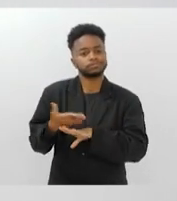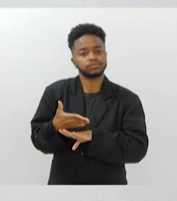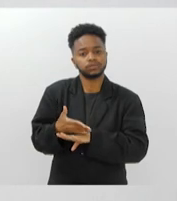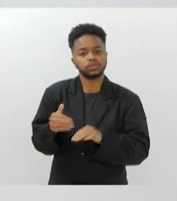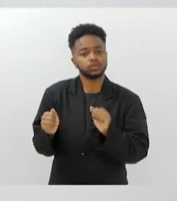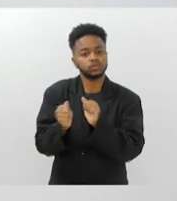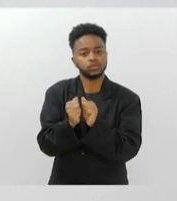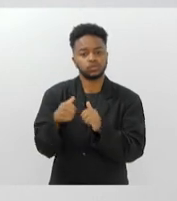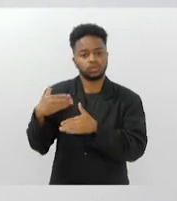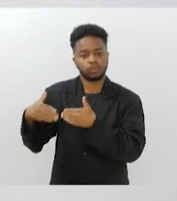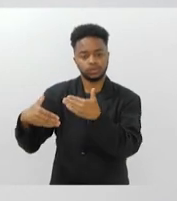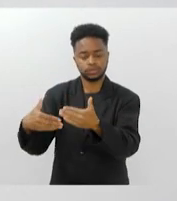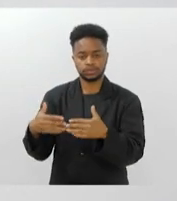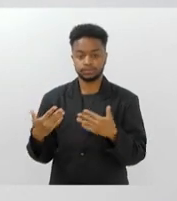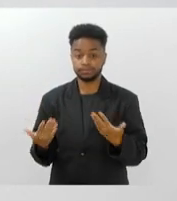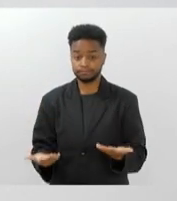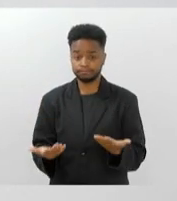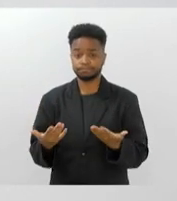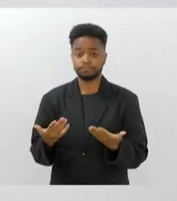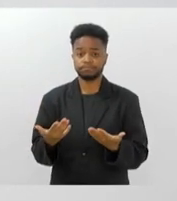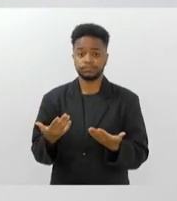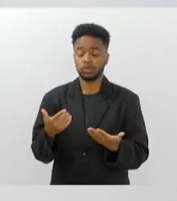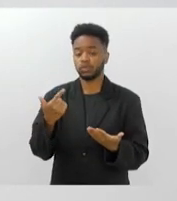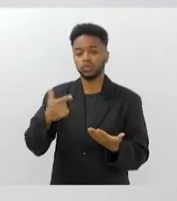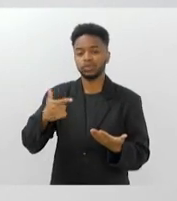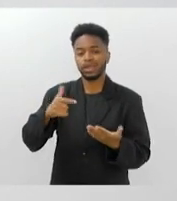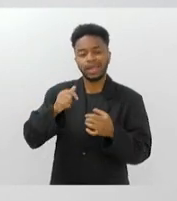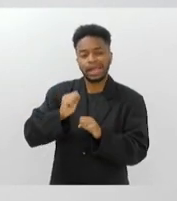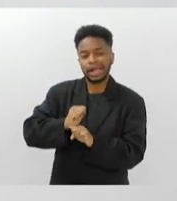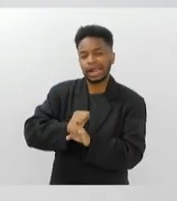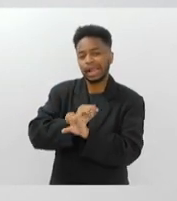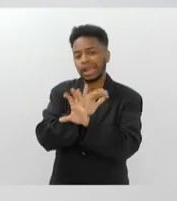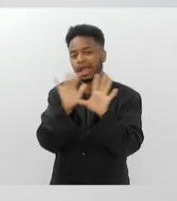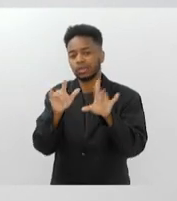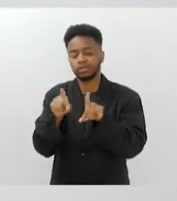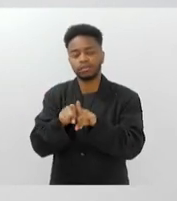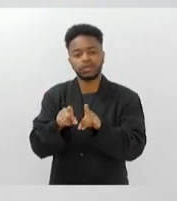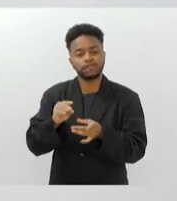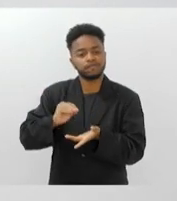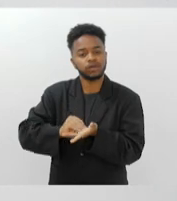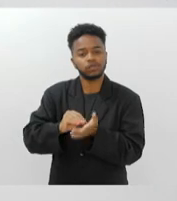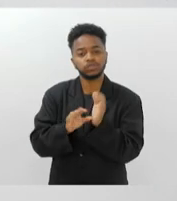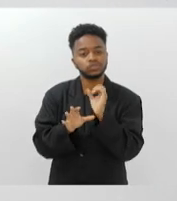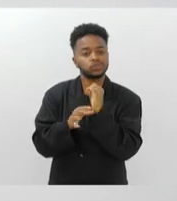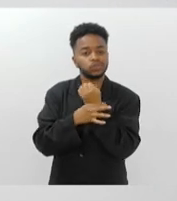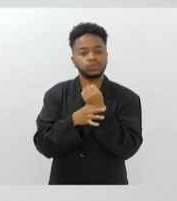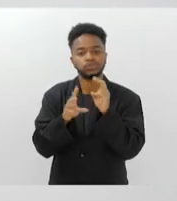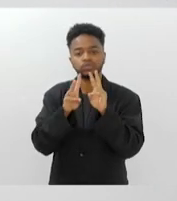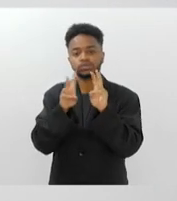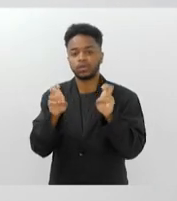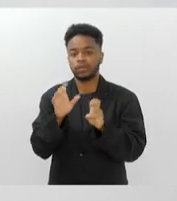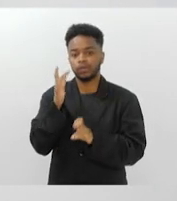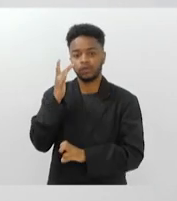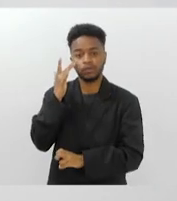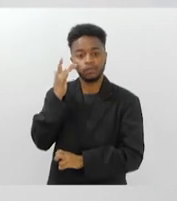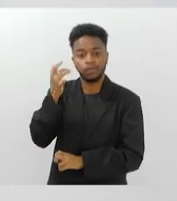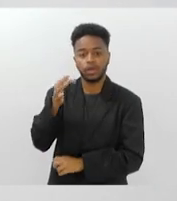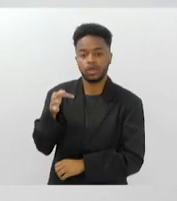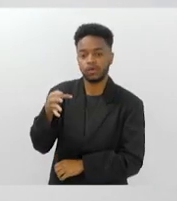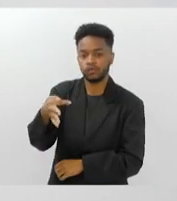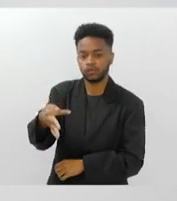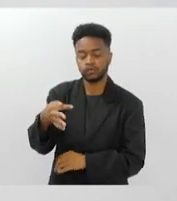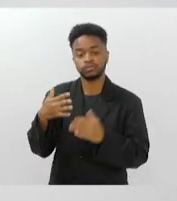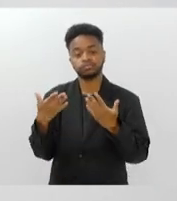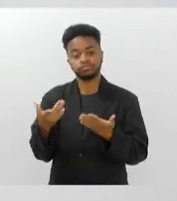processo e a gente a gente não tem a clareza e não tem a segurança do amanhã né O que nós sabemos é que os